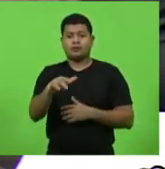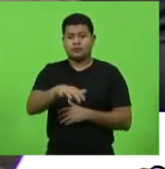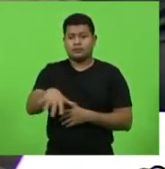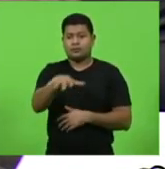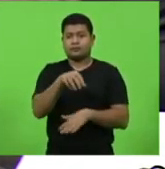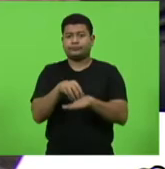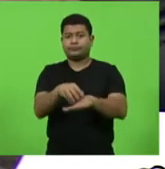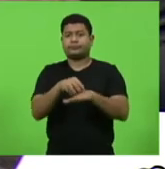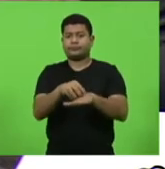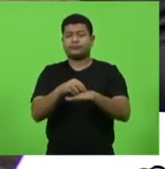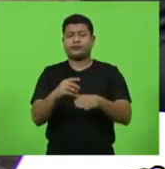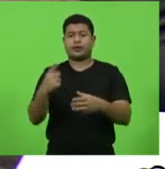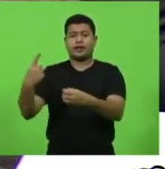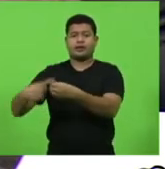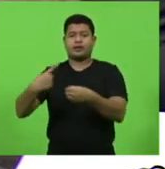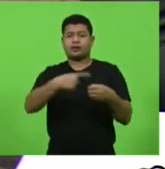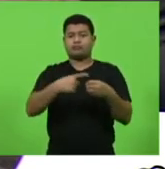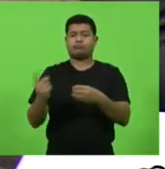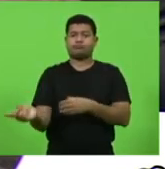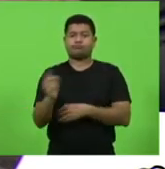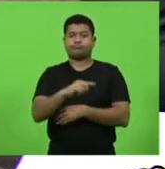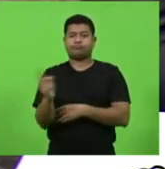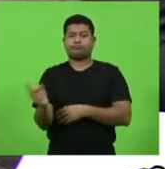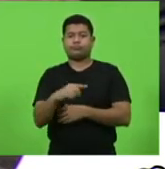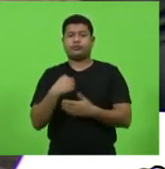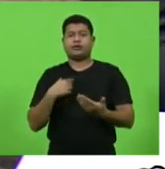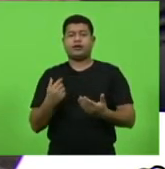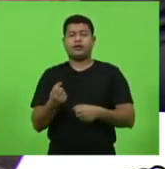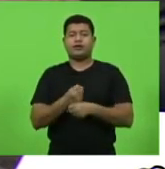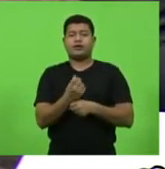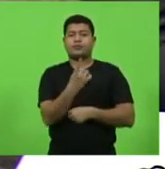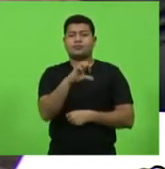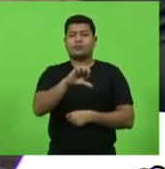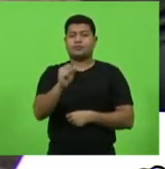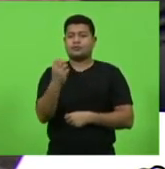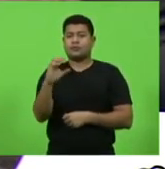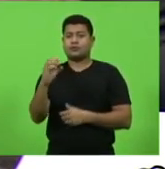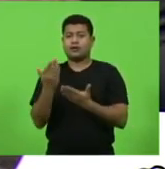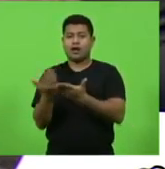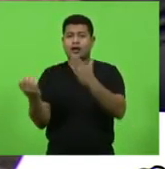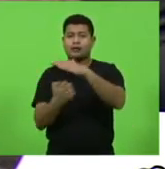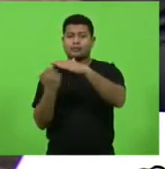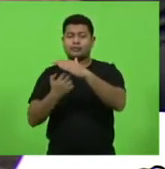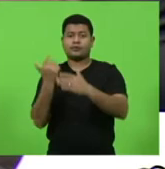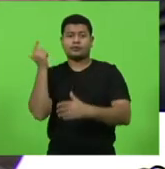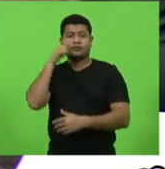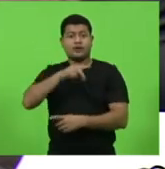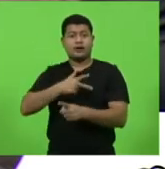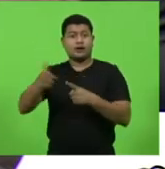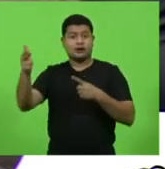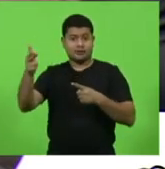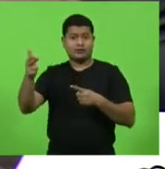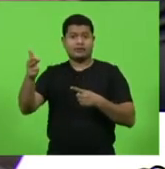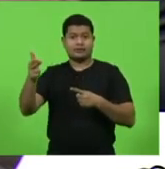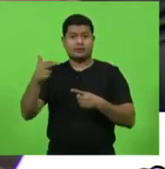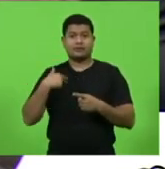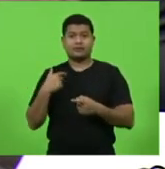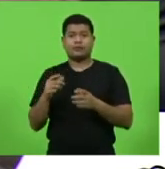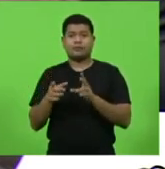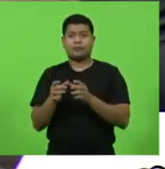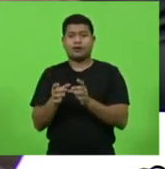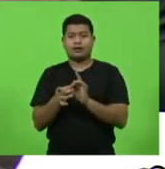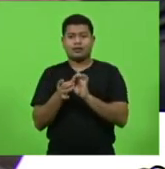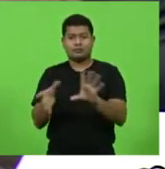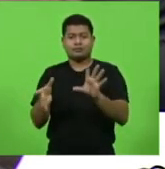transporte intermunicipal. Desde 1980, as empresas que ganharam uma autorização,